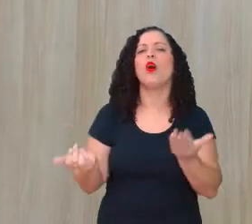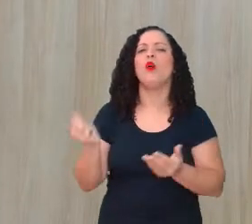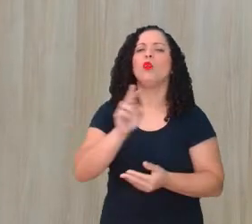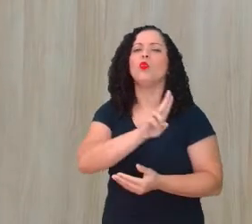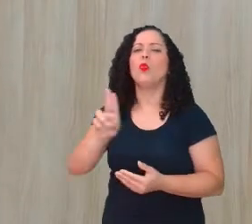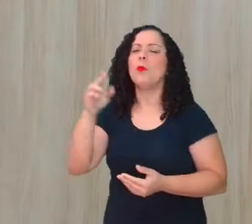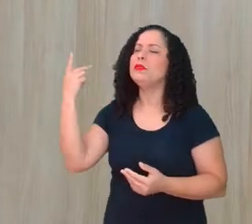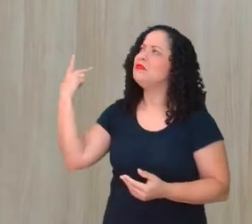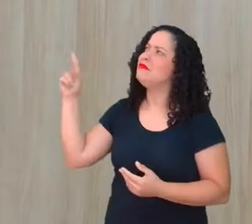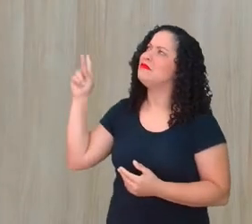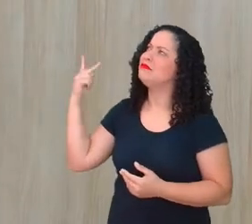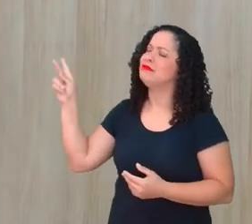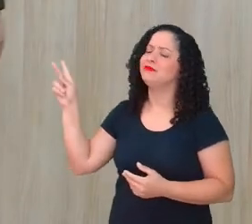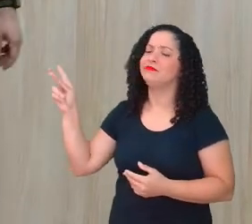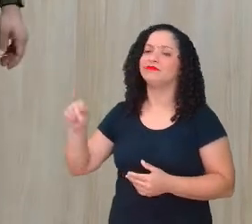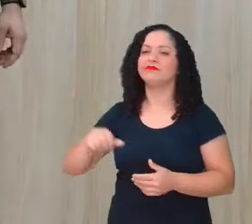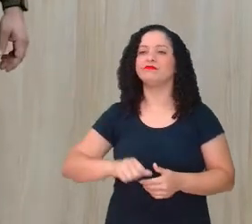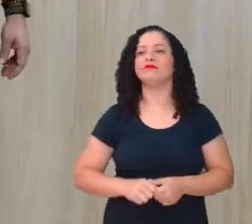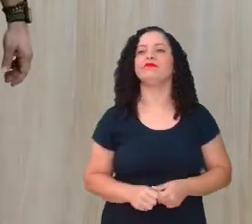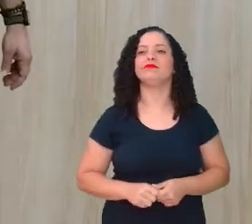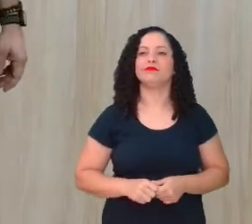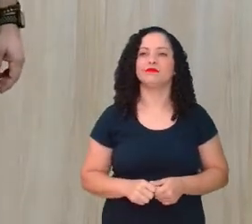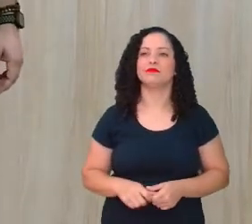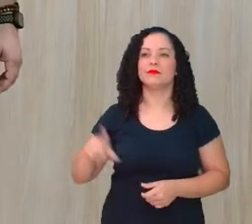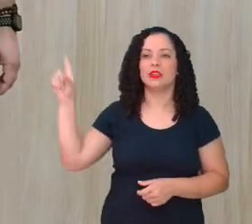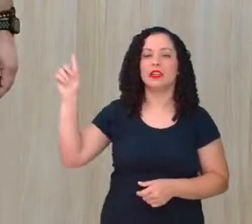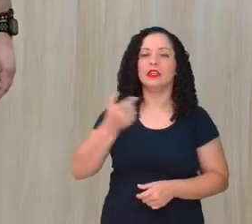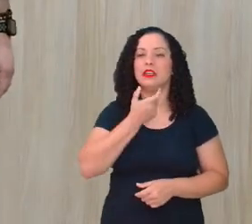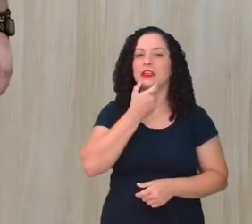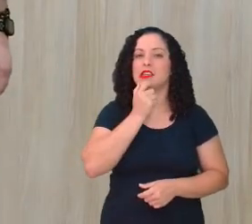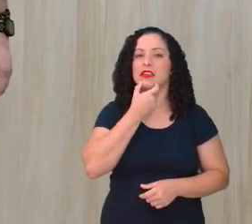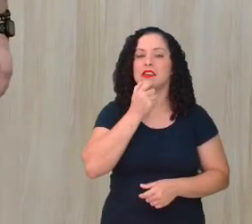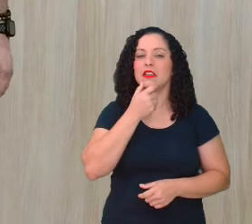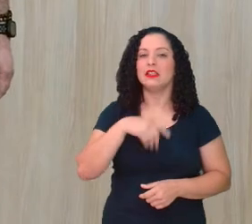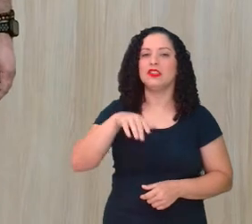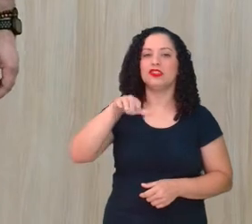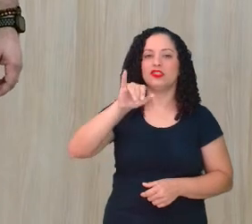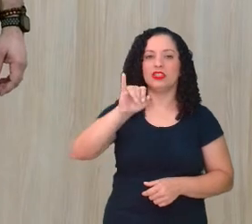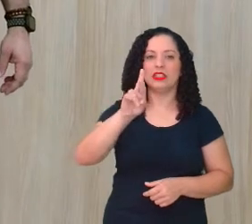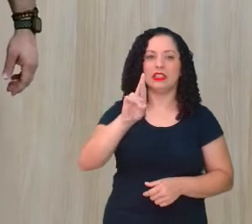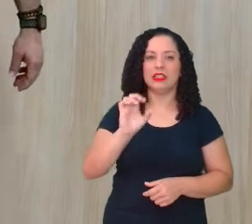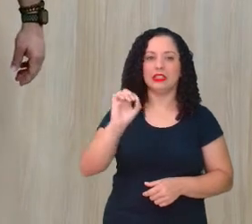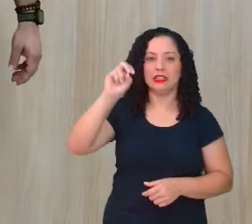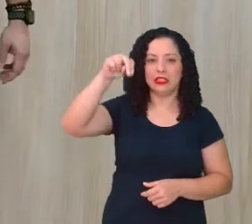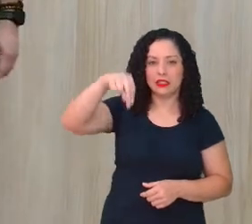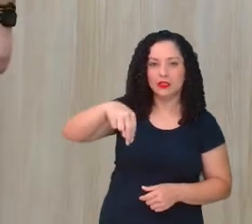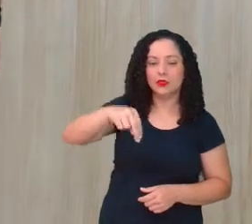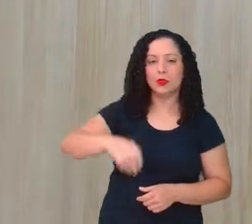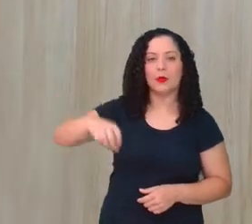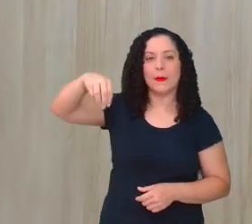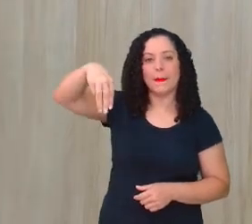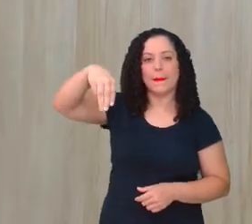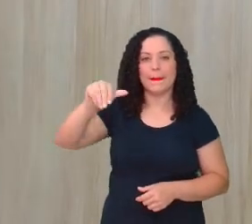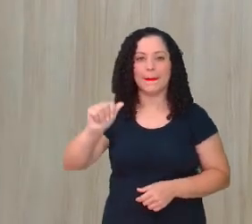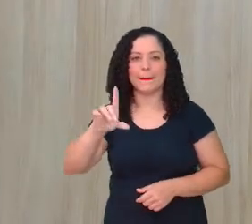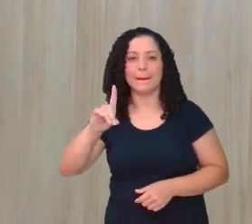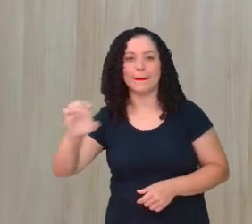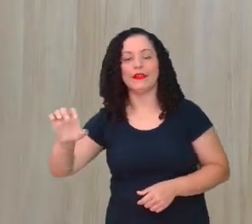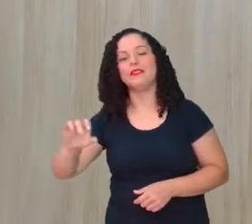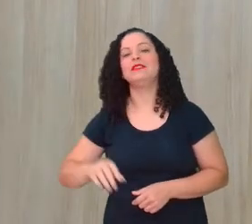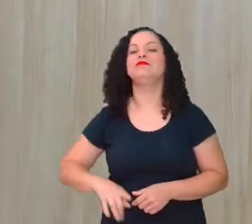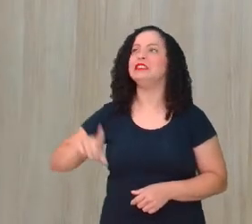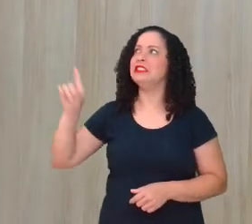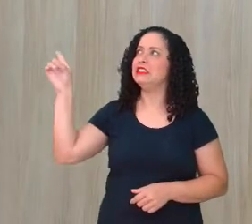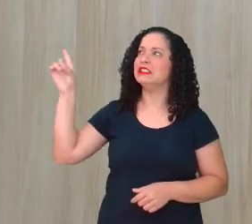esse instrumento aqui? É exatamente no inglês, ó, Iron Maiden, a donzela de aço. Isso aqui era um